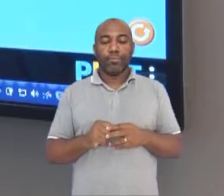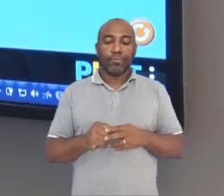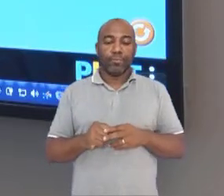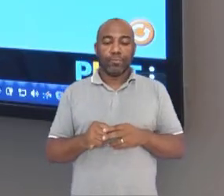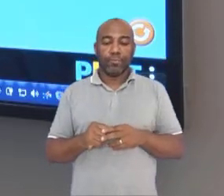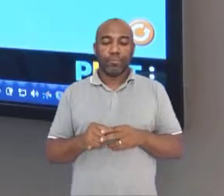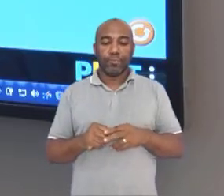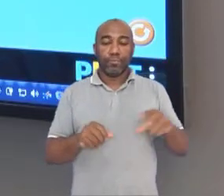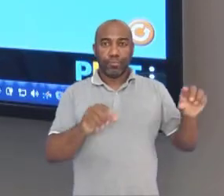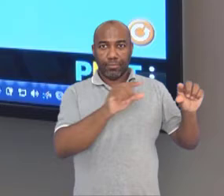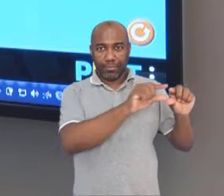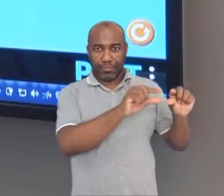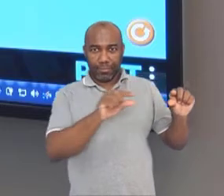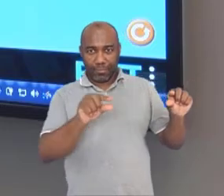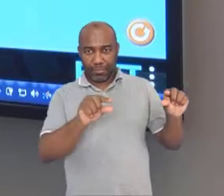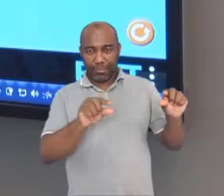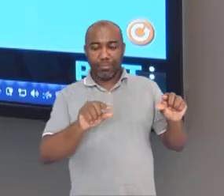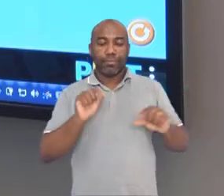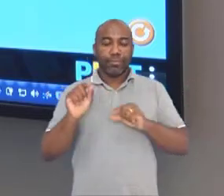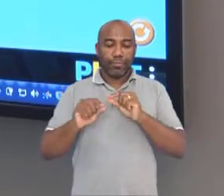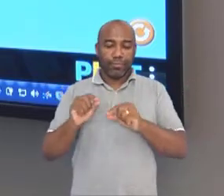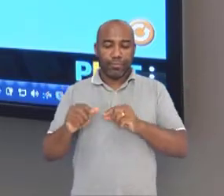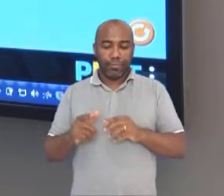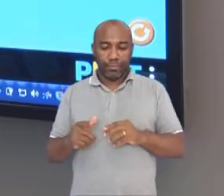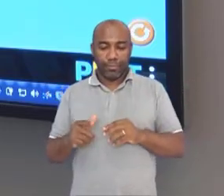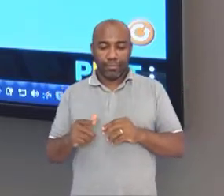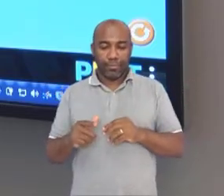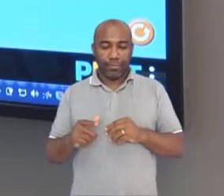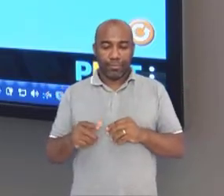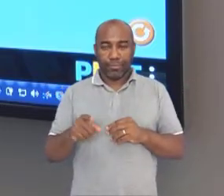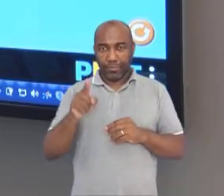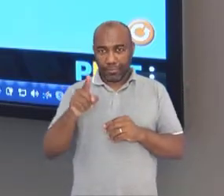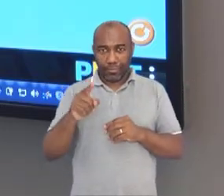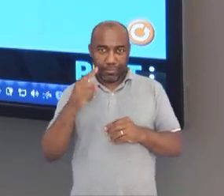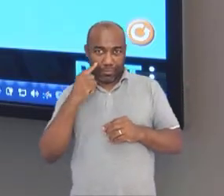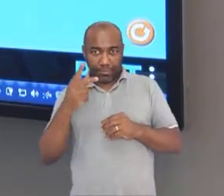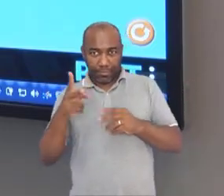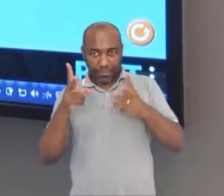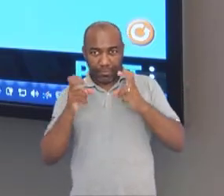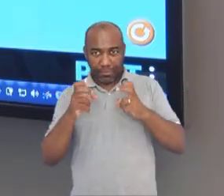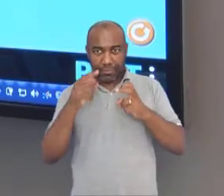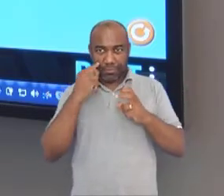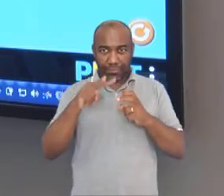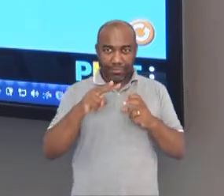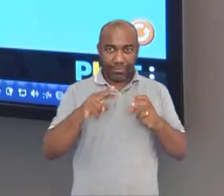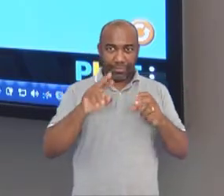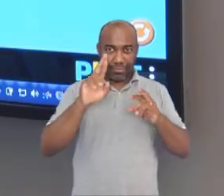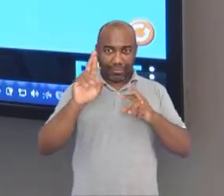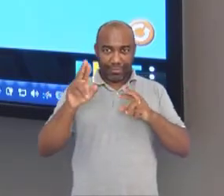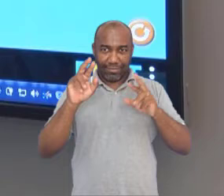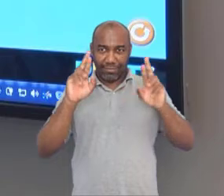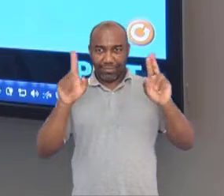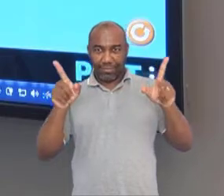Agora, veja como é que o circuito está ganhando uma cara diferente, né?